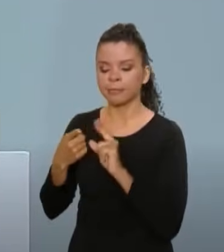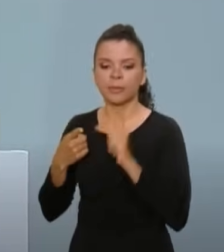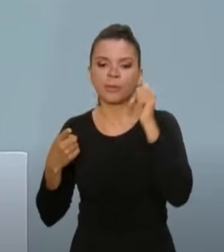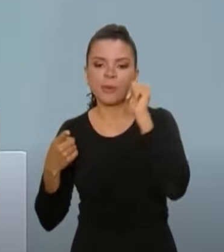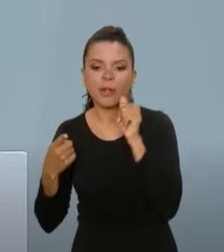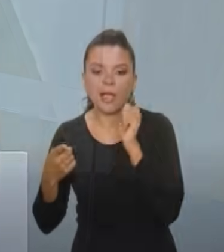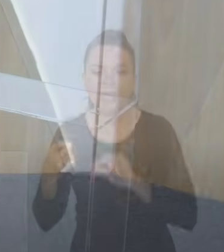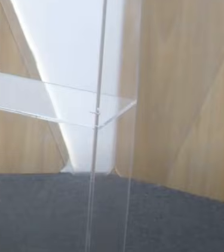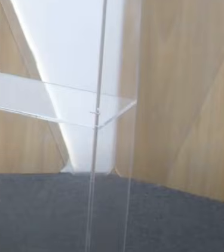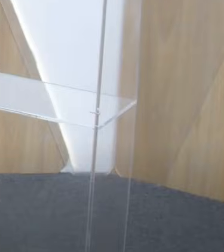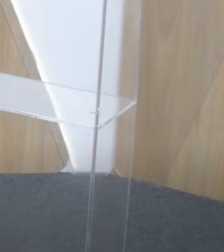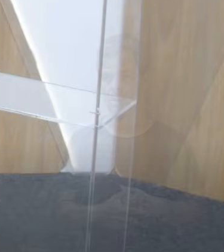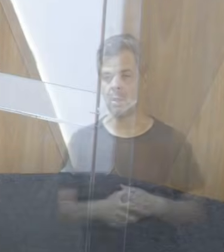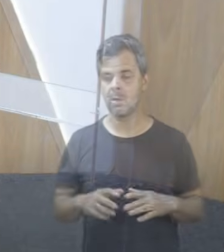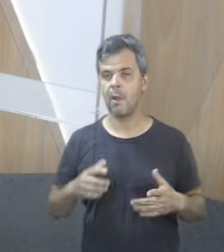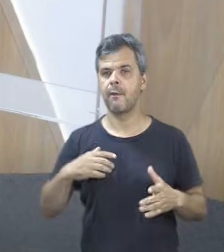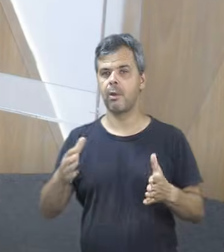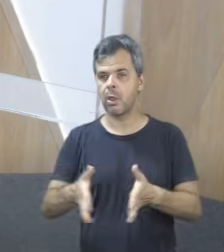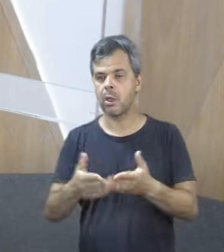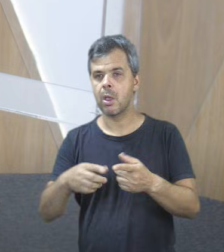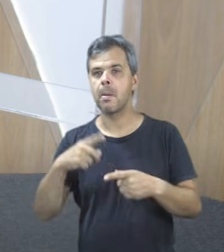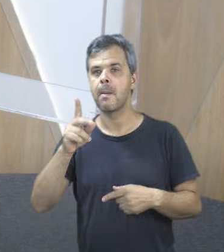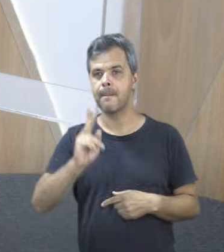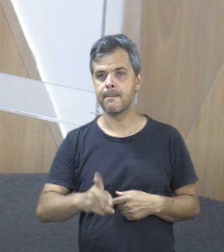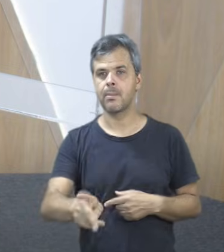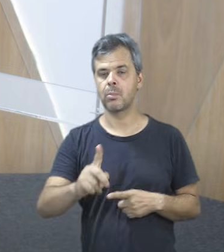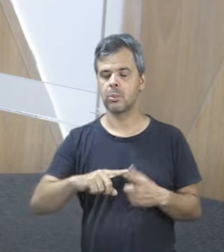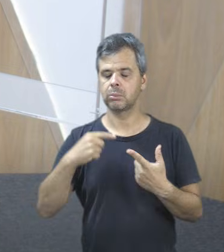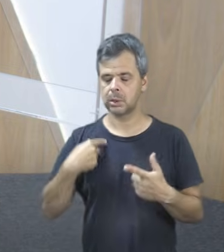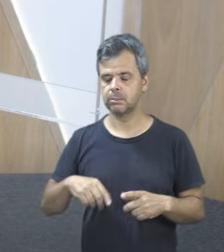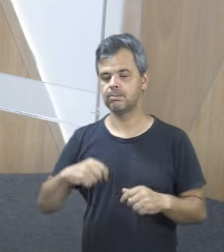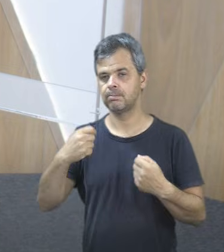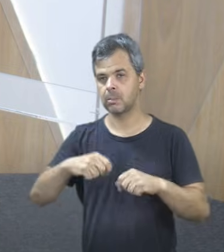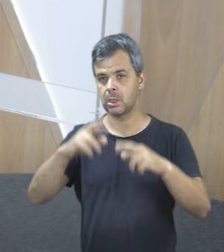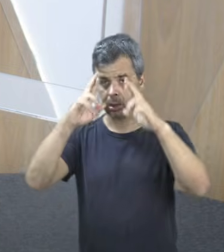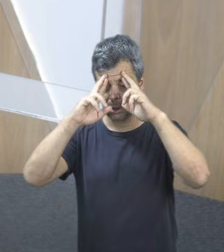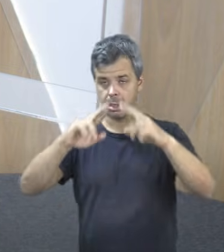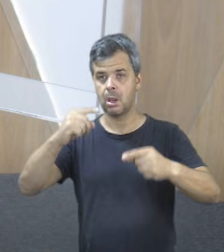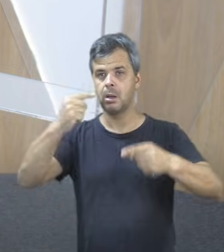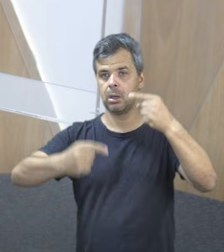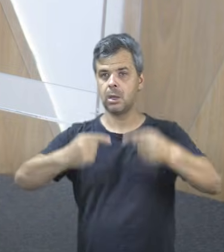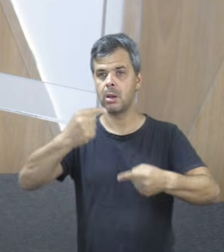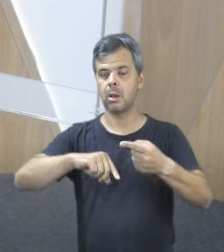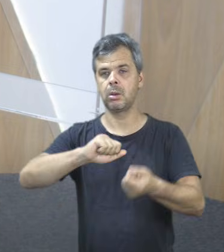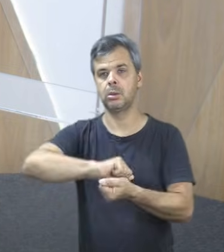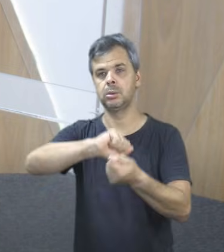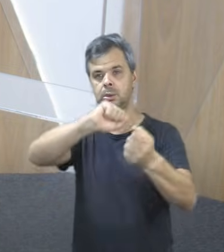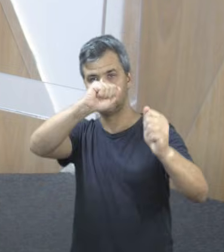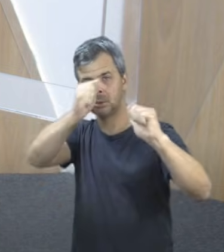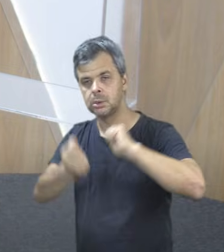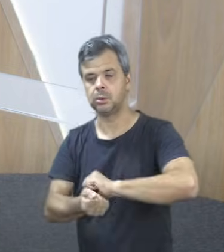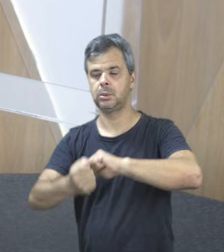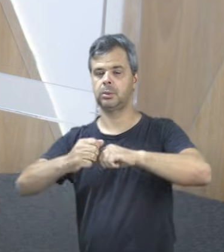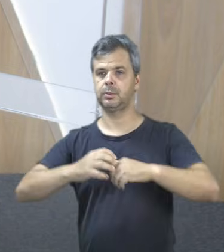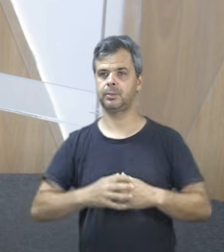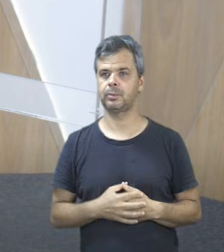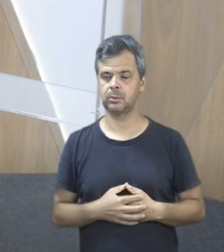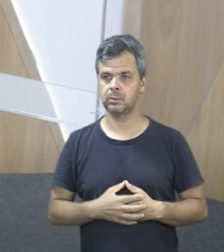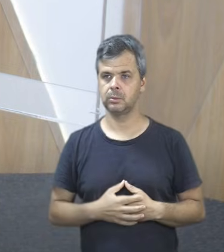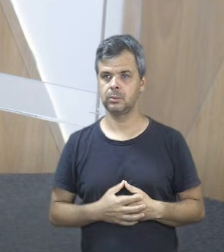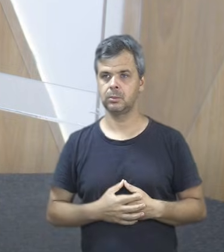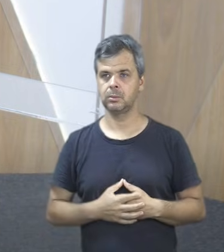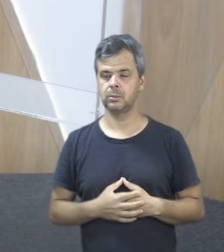migrantes e grupos vulneráveis deve ser levado em conta nas políticas de adaptação.